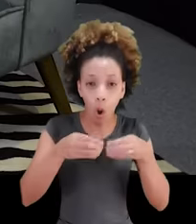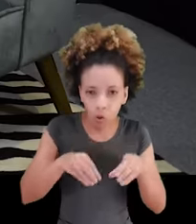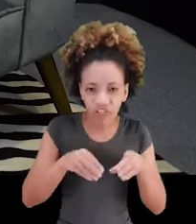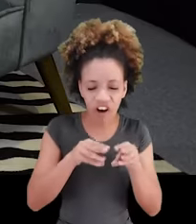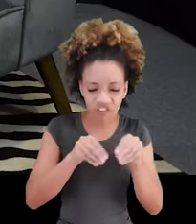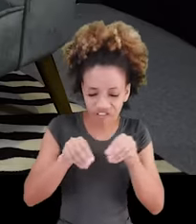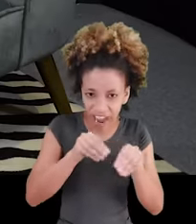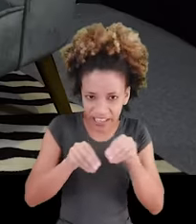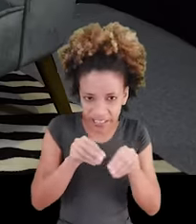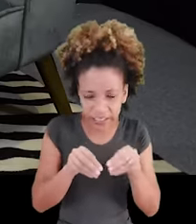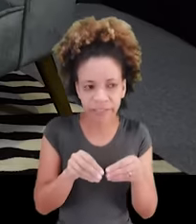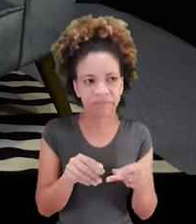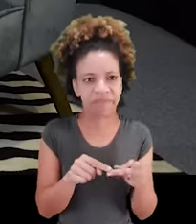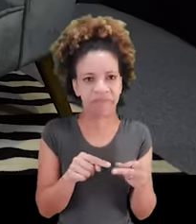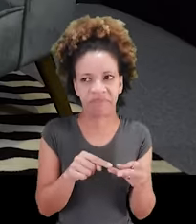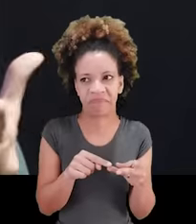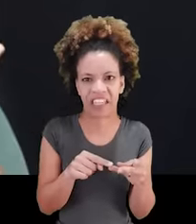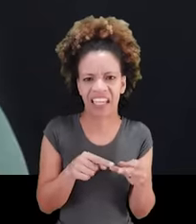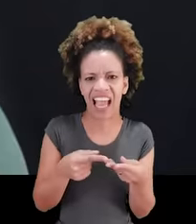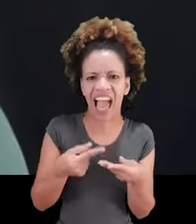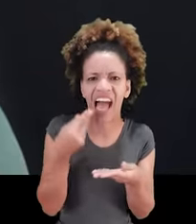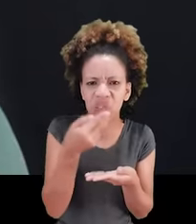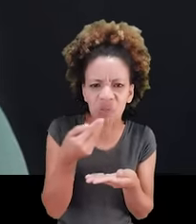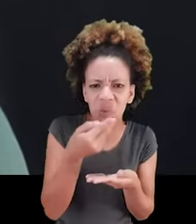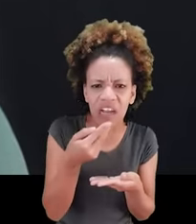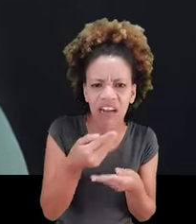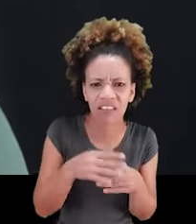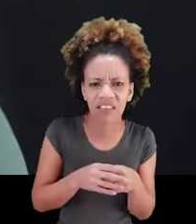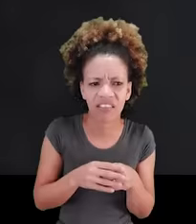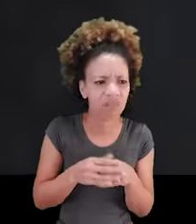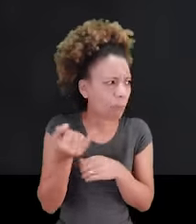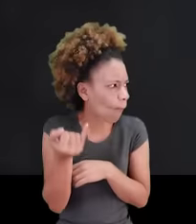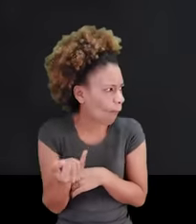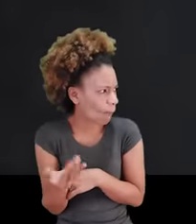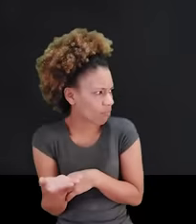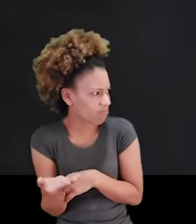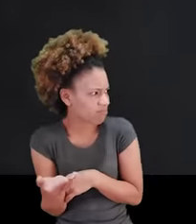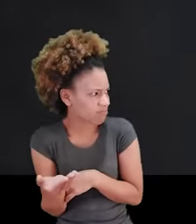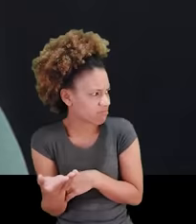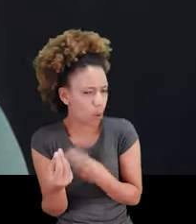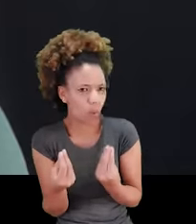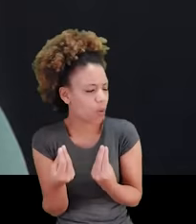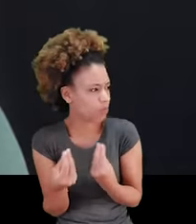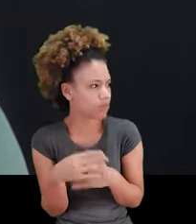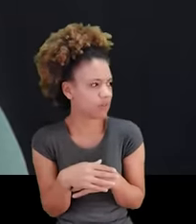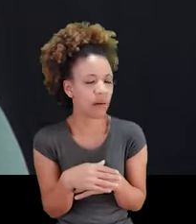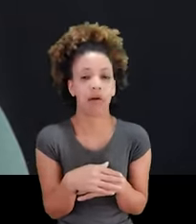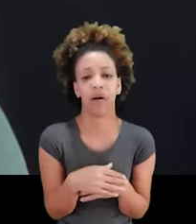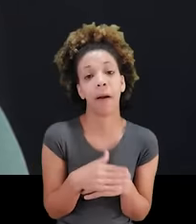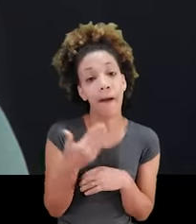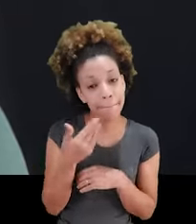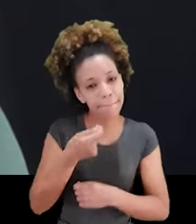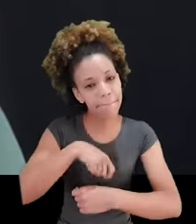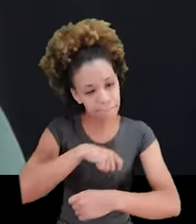e... né, e açúcar. Todo mundo magro. Olha, come-se muito bem em Portugal, tu sabe disso. Muito. Eu vou falar, a melhor